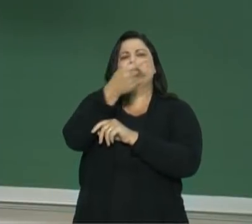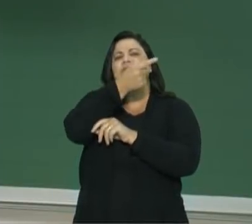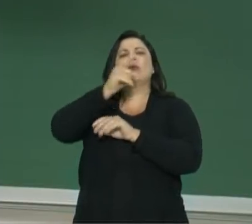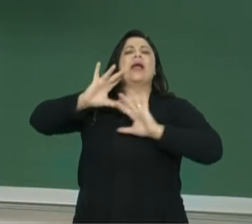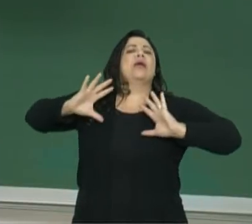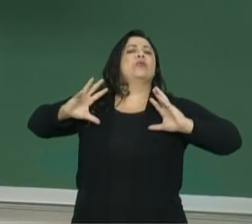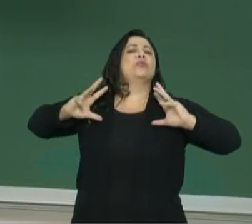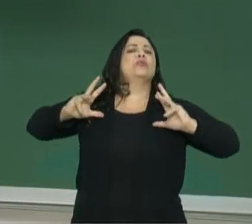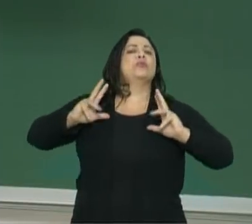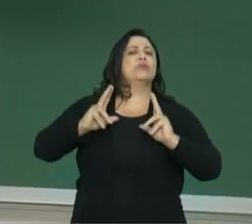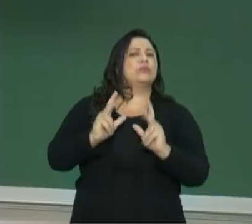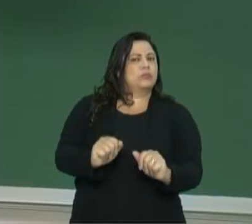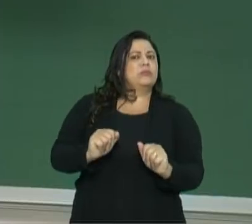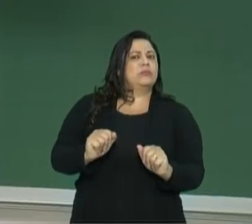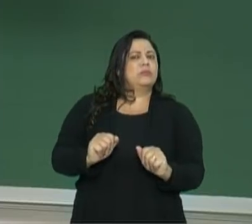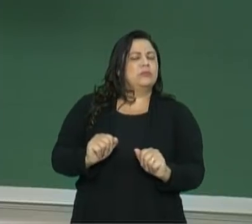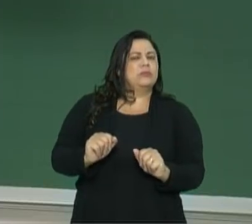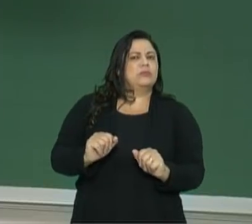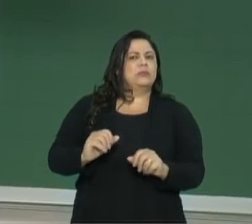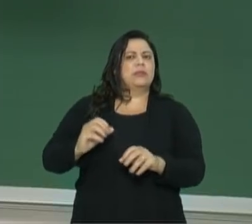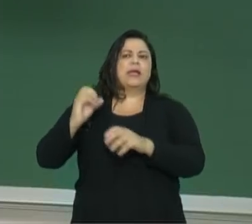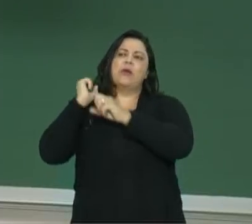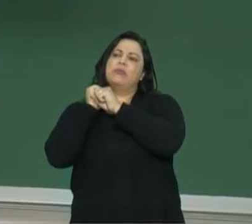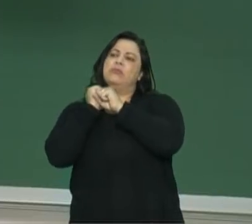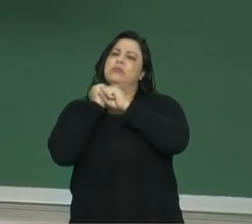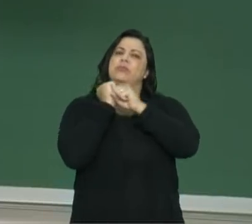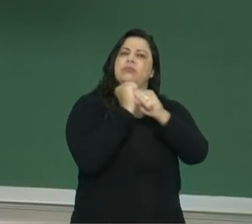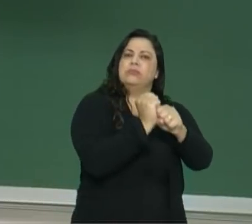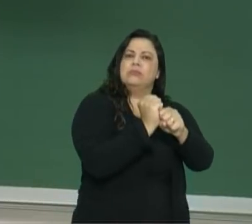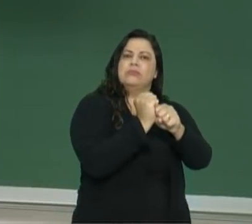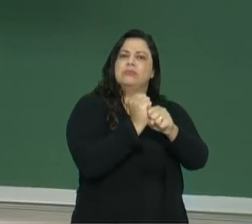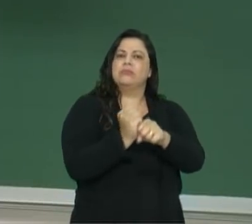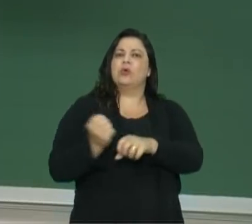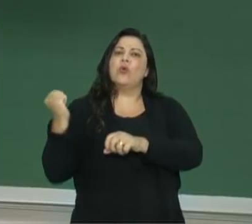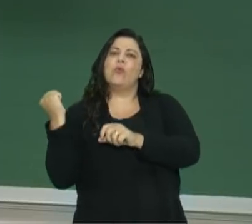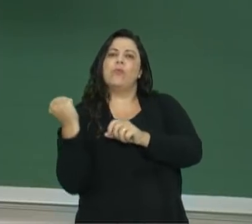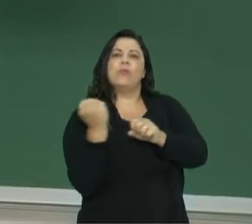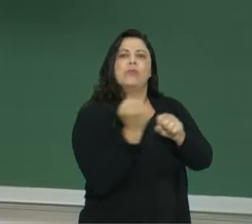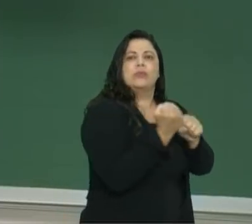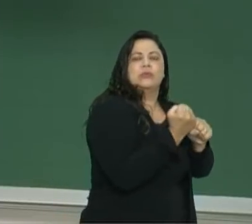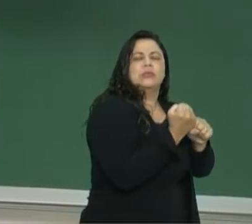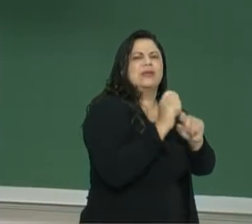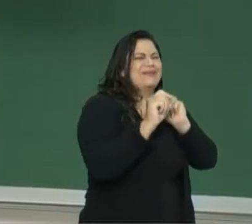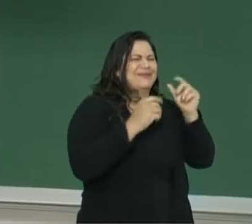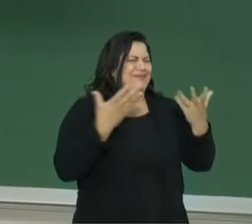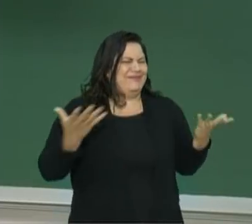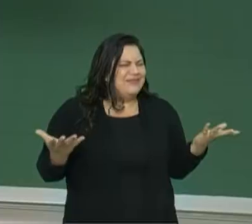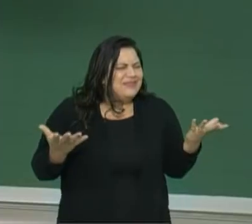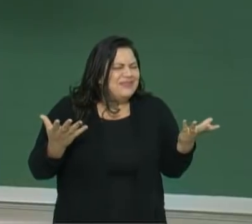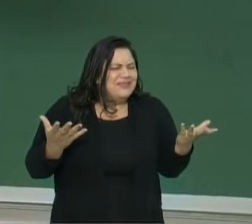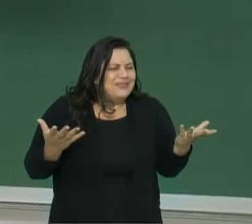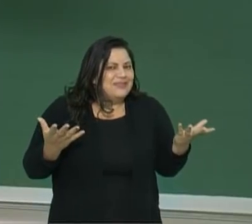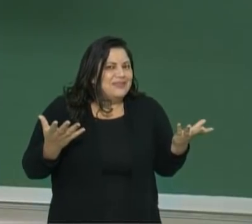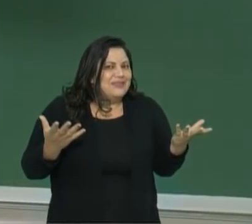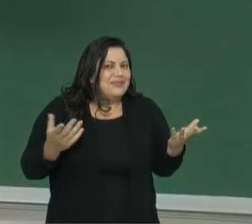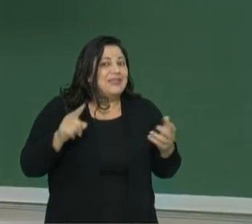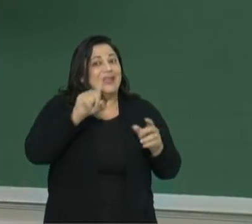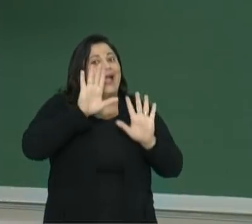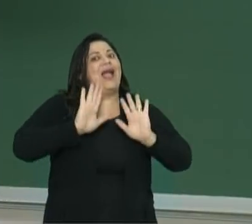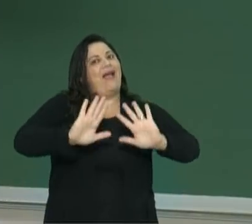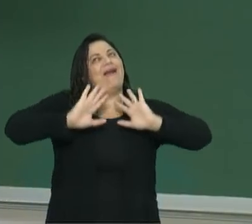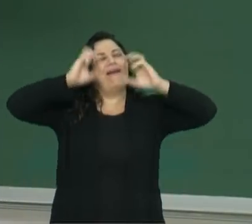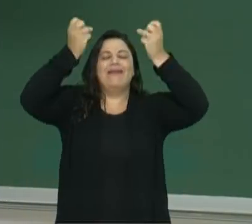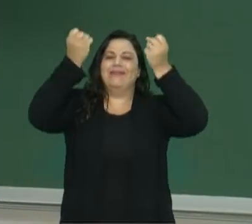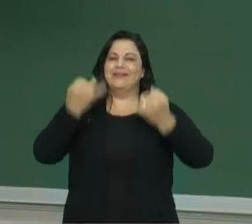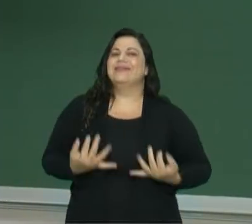usada para puxar a caixa. E o cara fala assim, como assim, professor? Você tá doido? Vou explicar. É